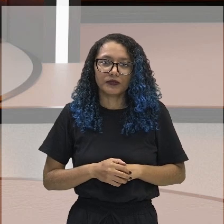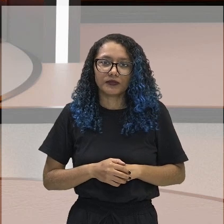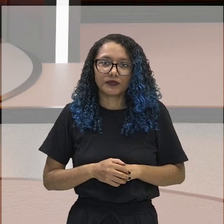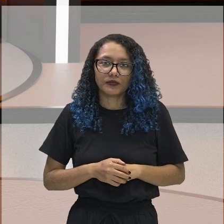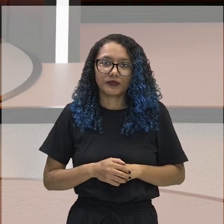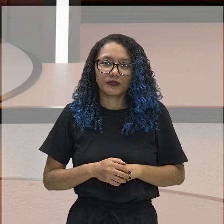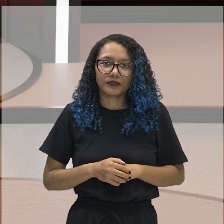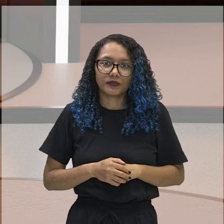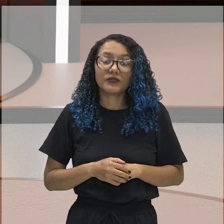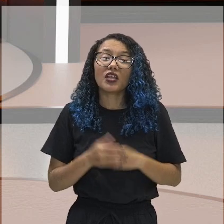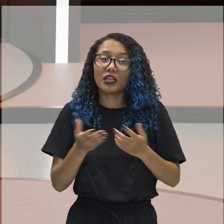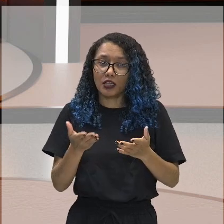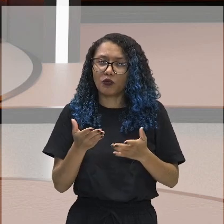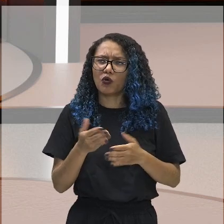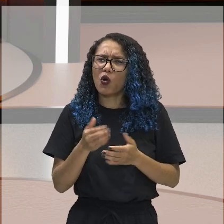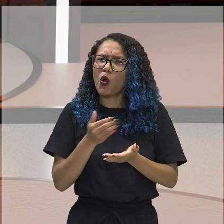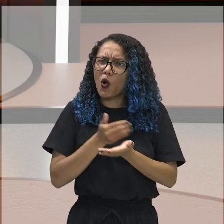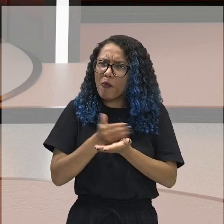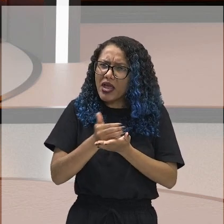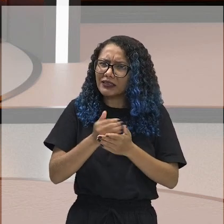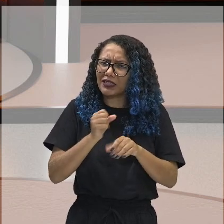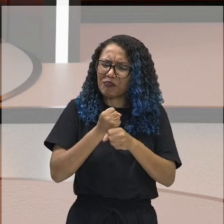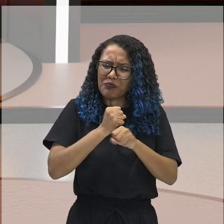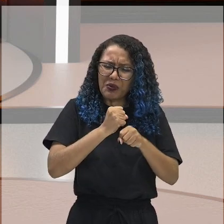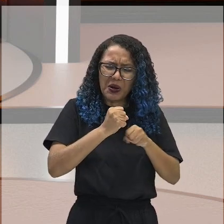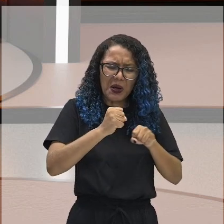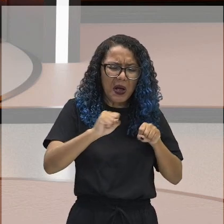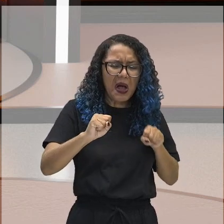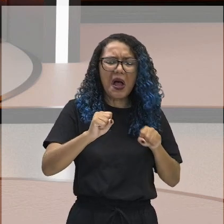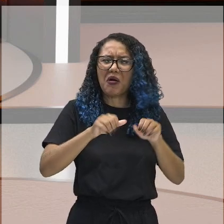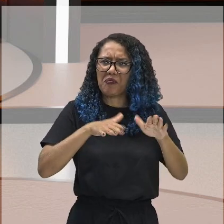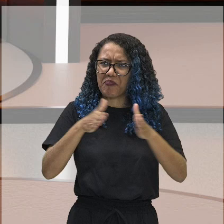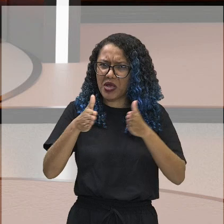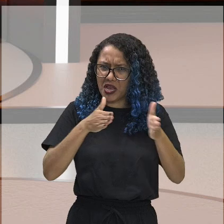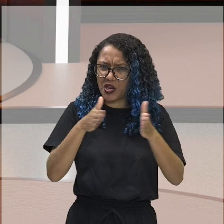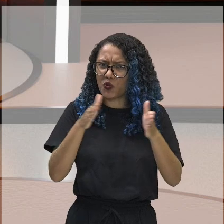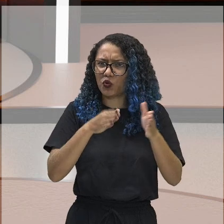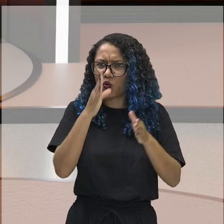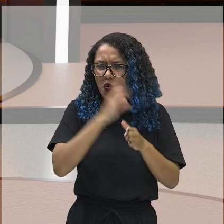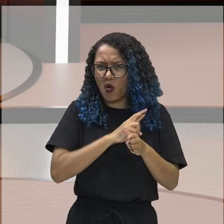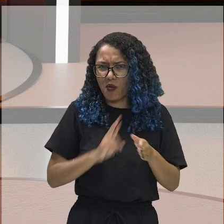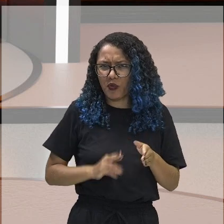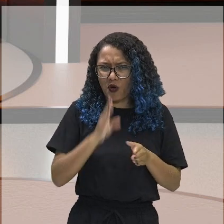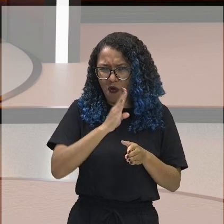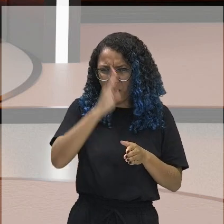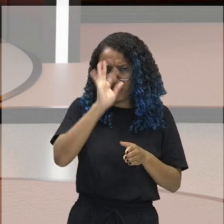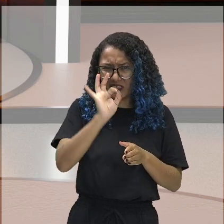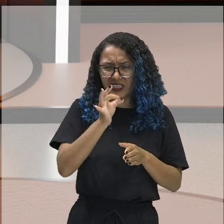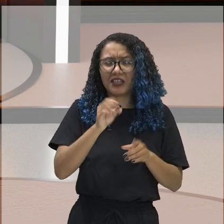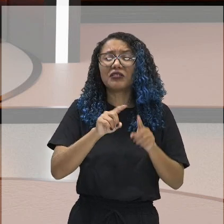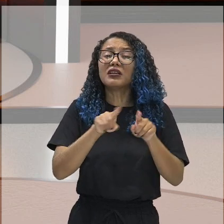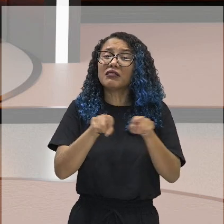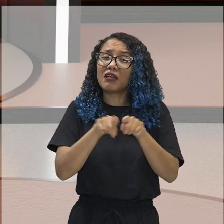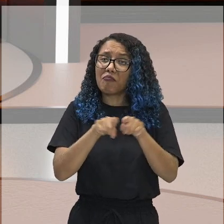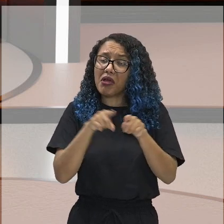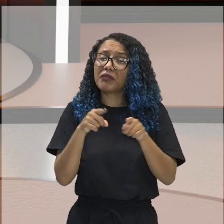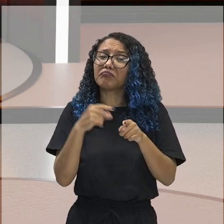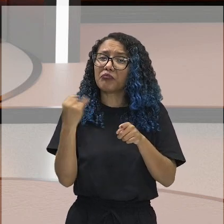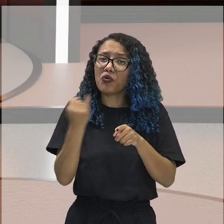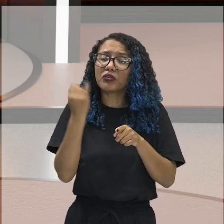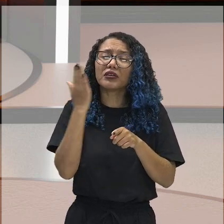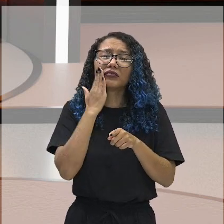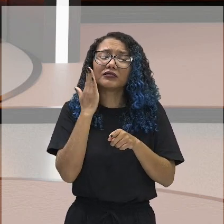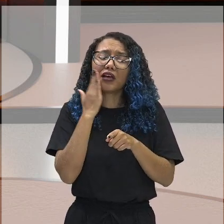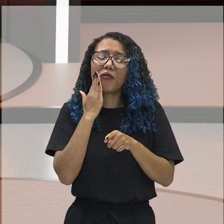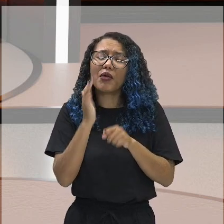Roma republicana, tá? Falei, então, que é interessante a gente perceber que, a partir do momento que a gente faz a